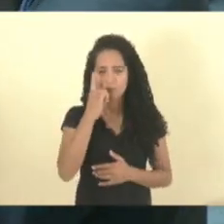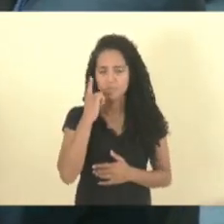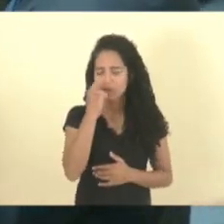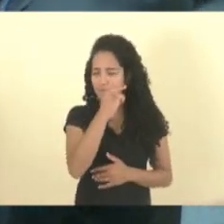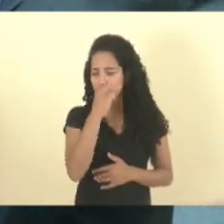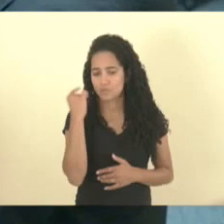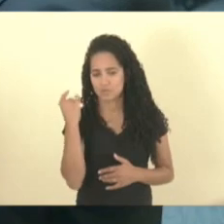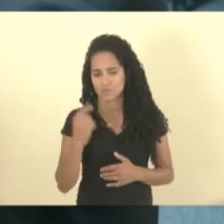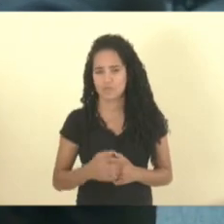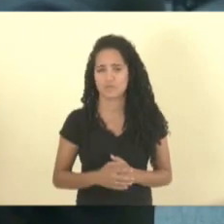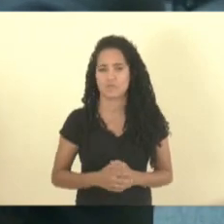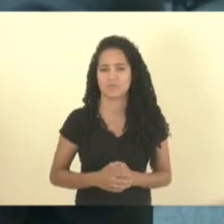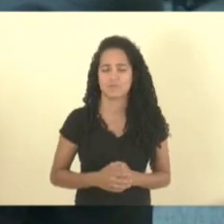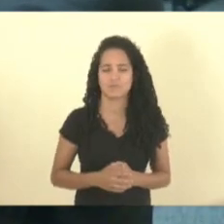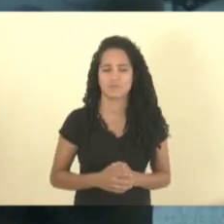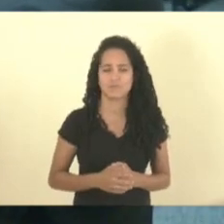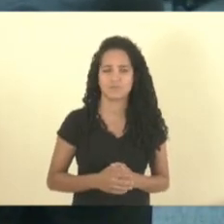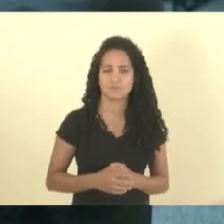Assunção.